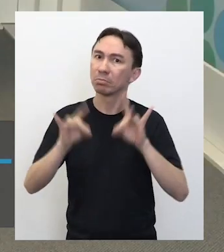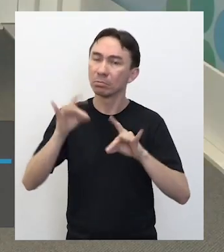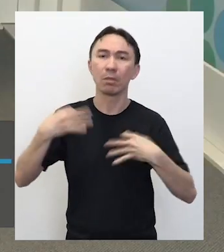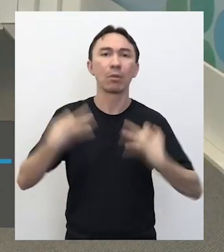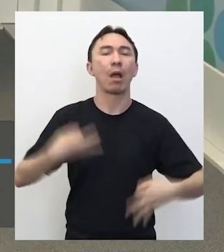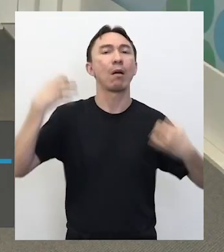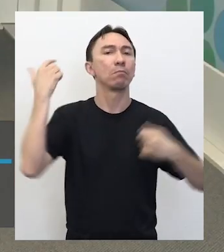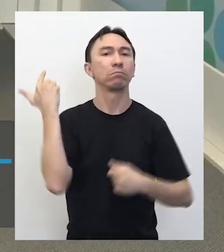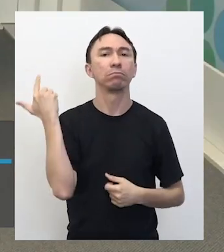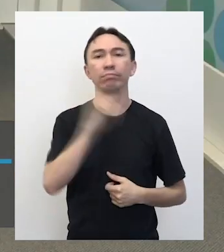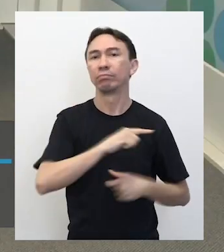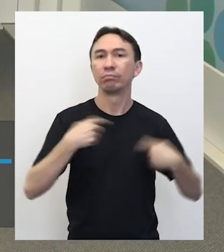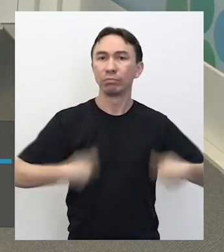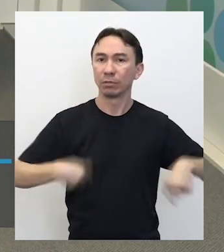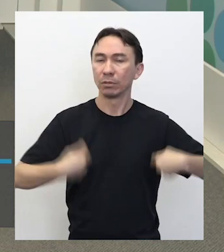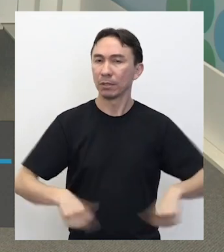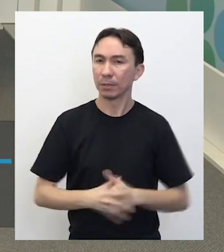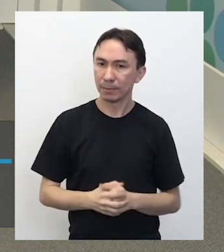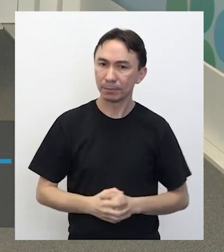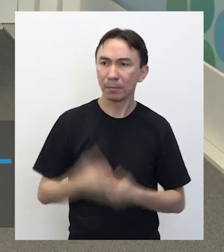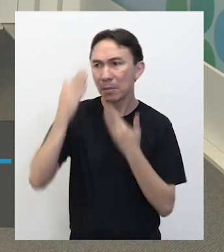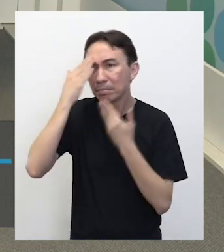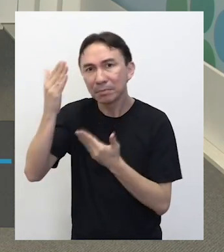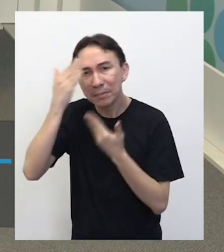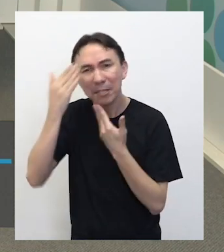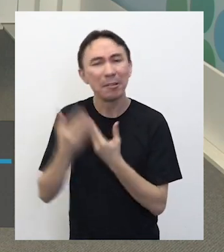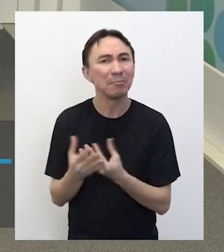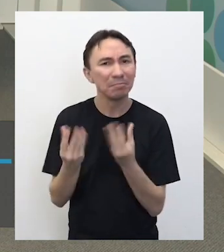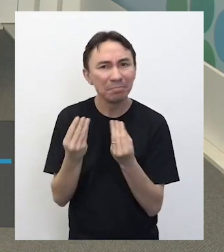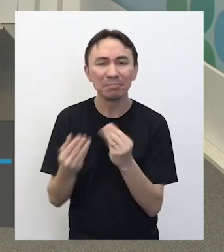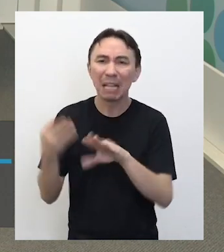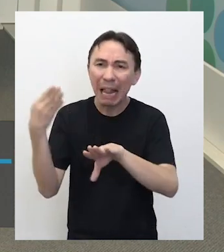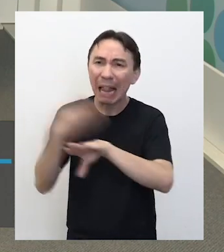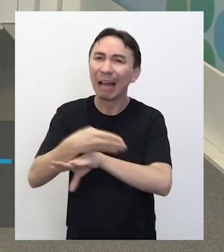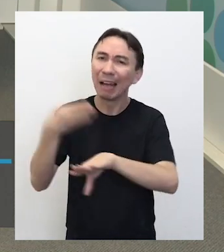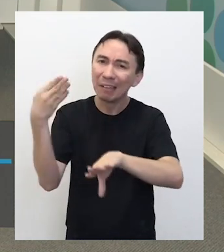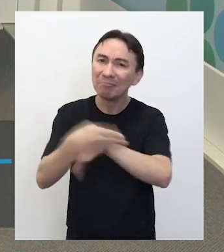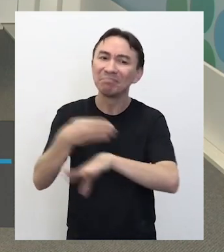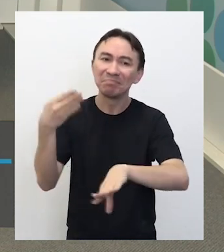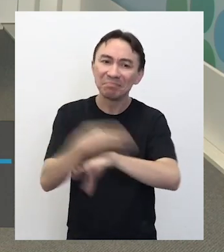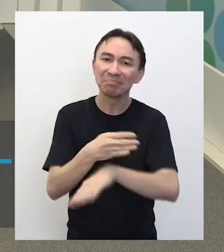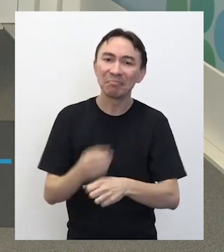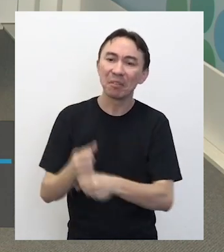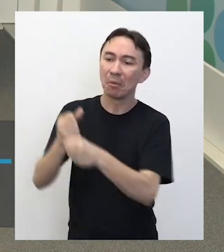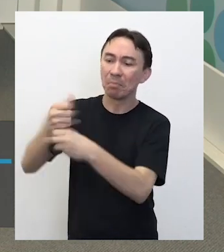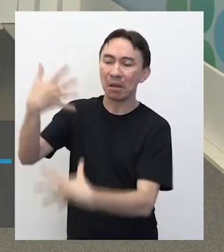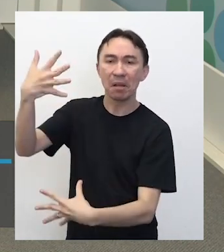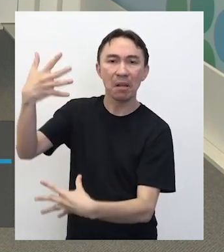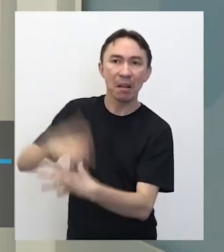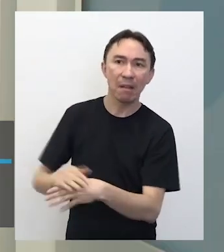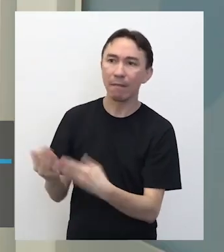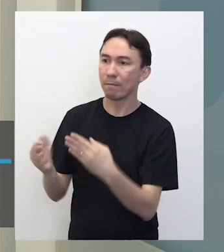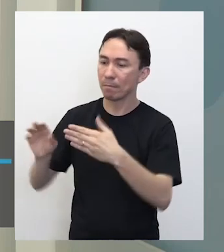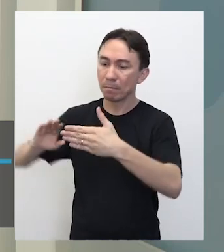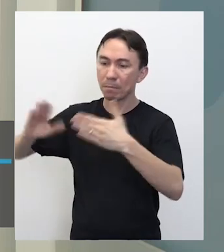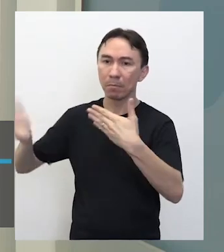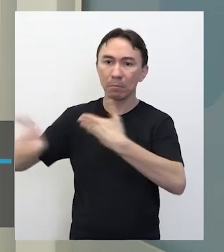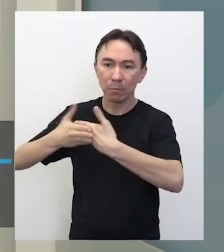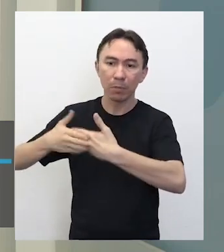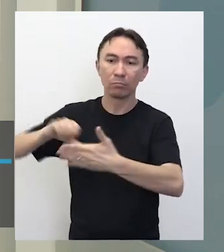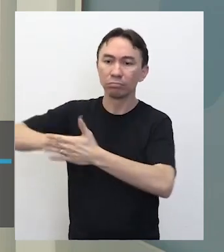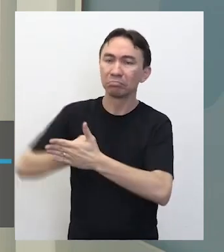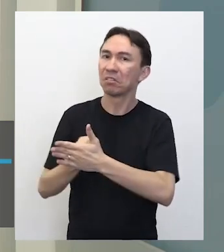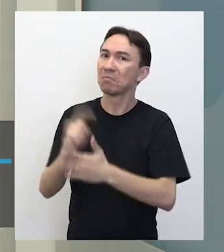mesmo. Eu estou vendo que vocês estão participando muitas bastante. Participações. Normalmente a gente deixa, né, o chat fechado. Mas eu tenho lido